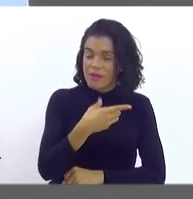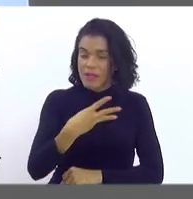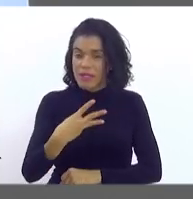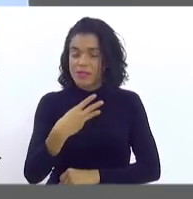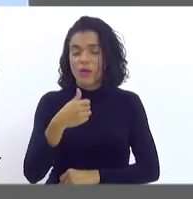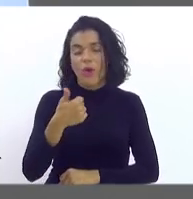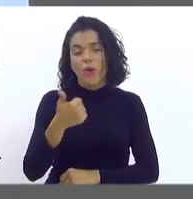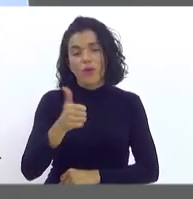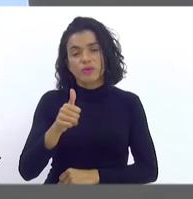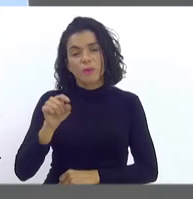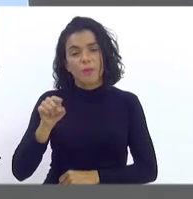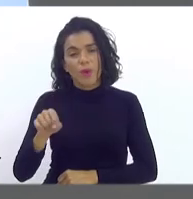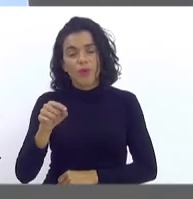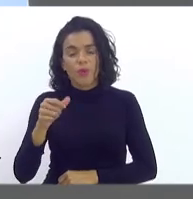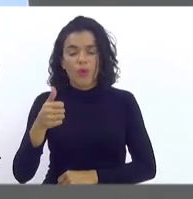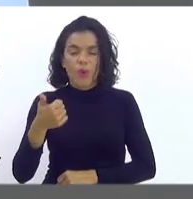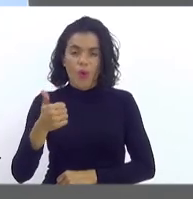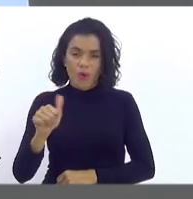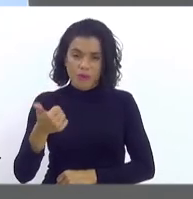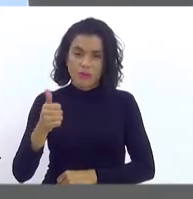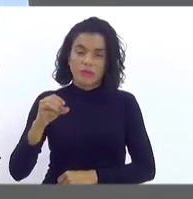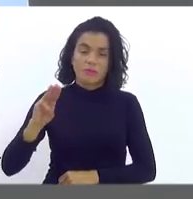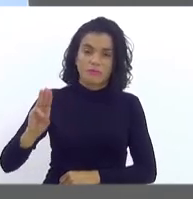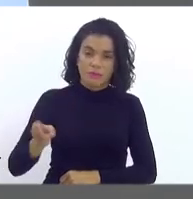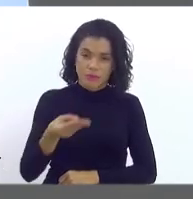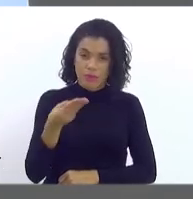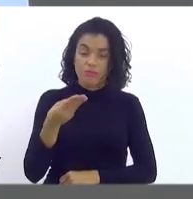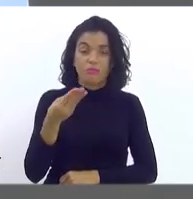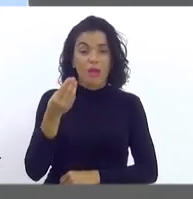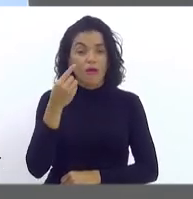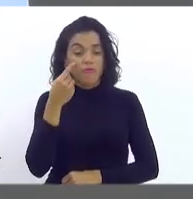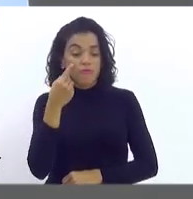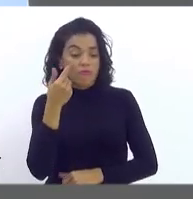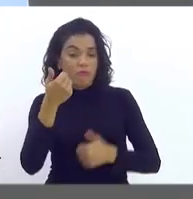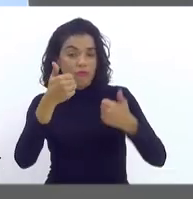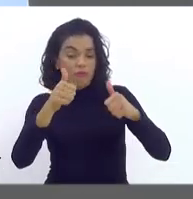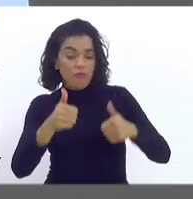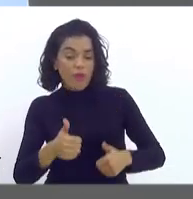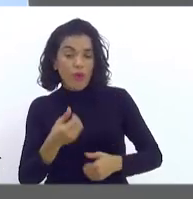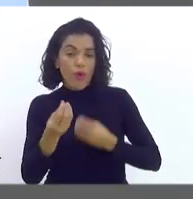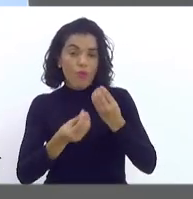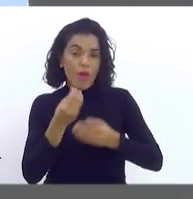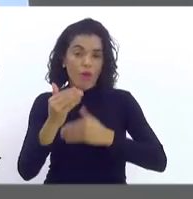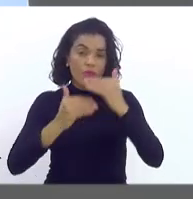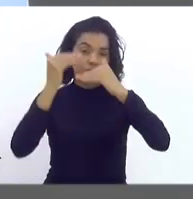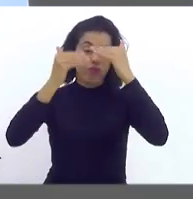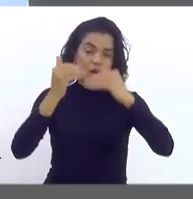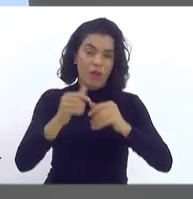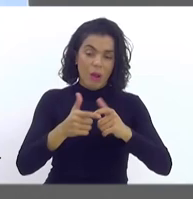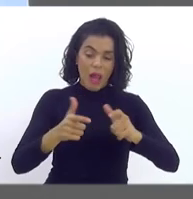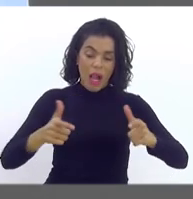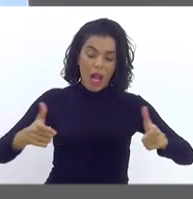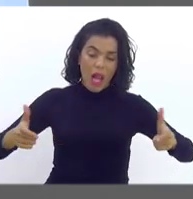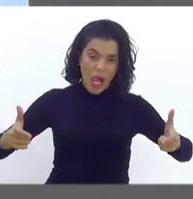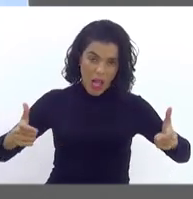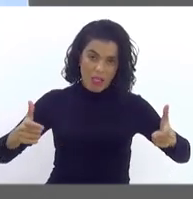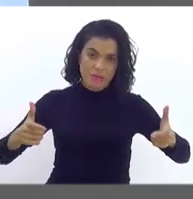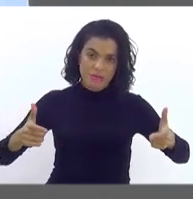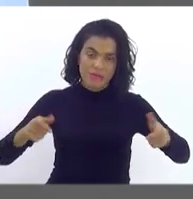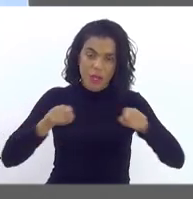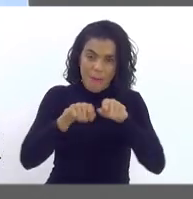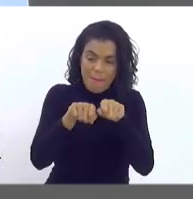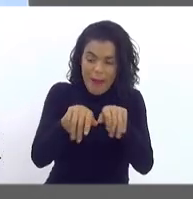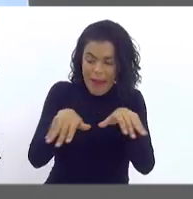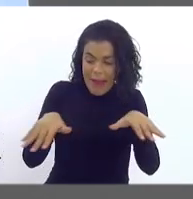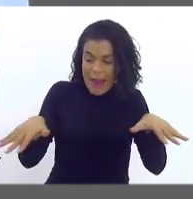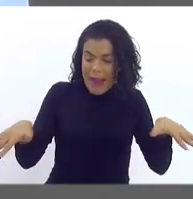milhões. A gente vai fazer um reforço importante para atender o crescimento dessa região. A região Oeste vem crescendo de forma importante,